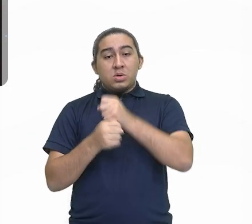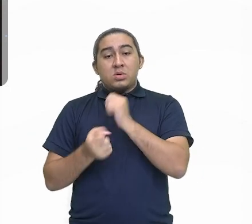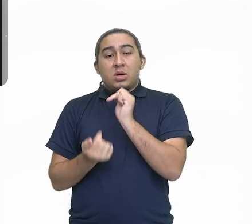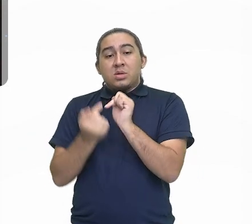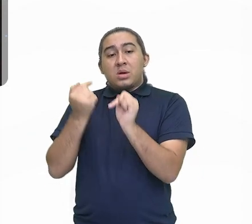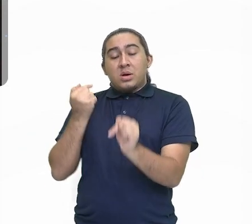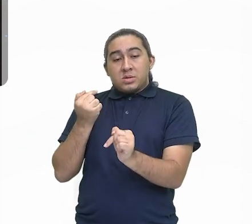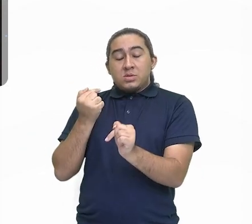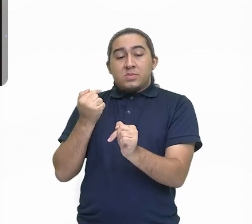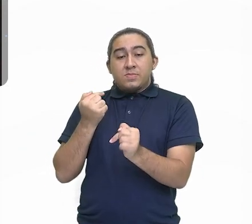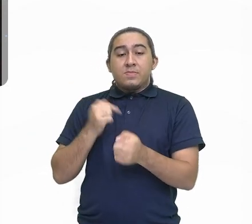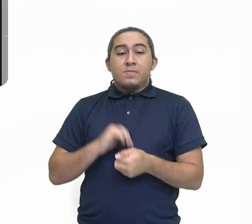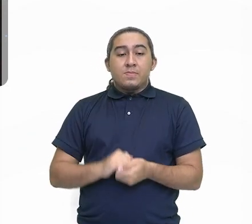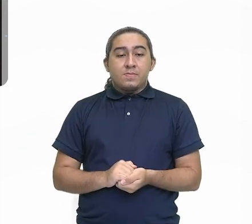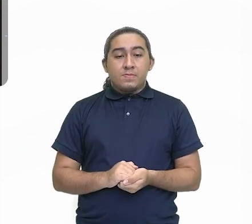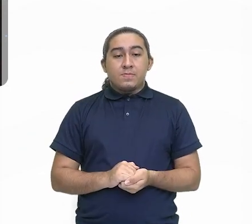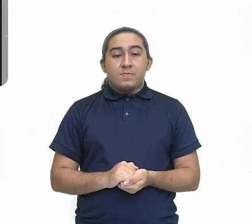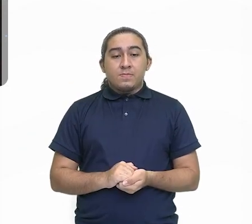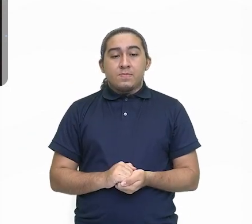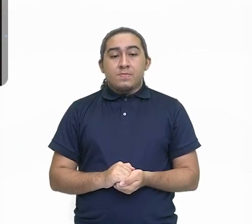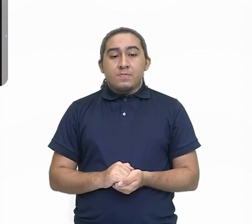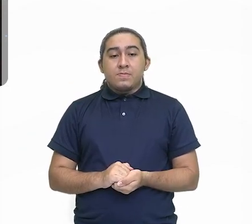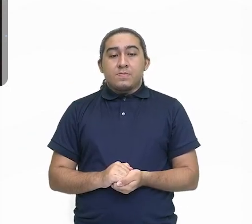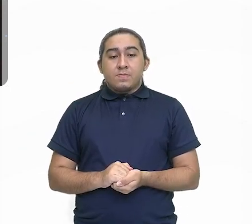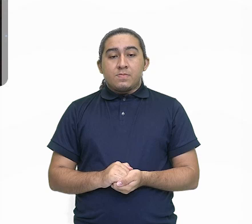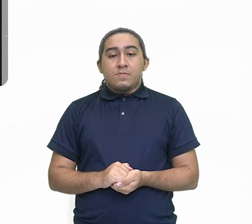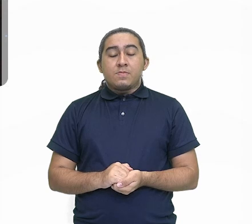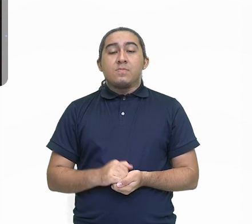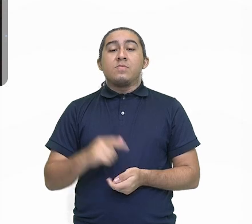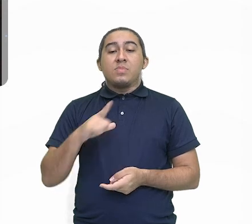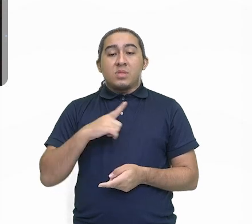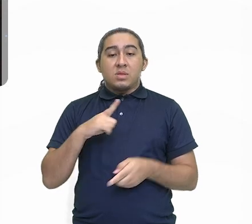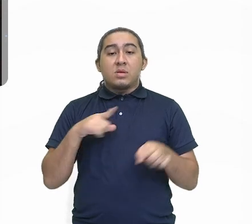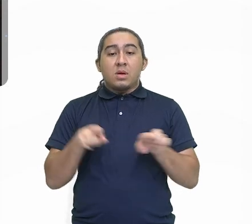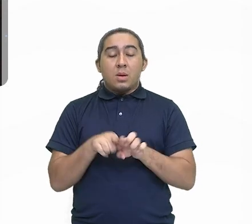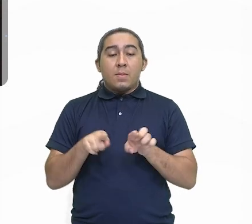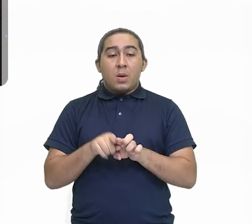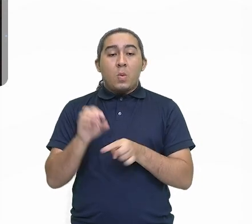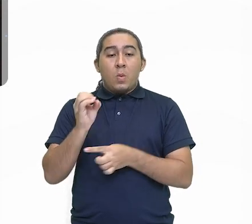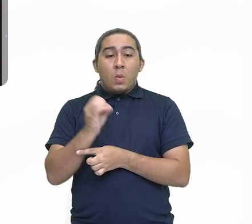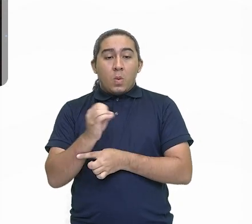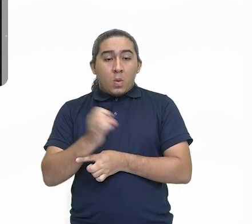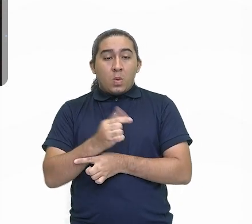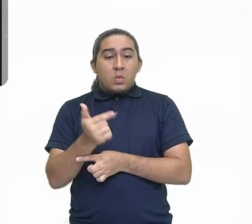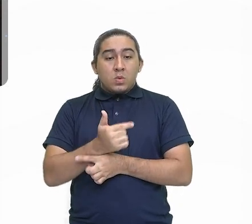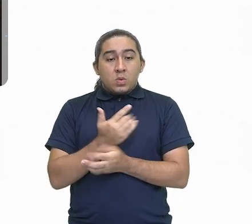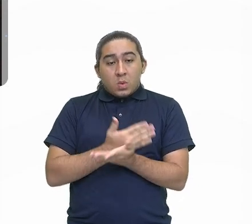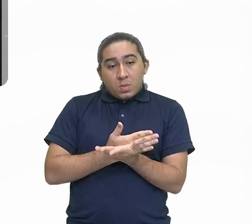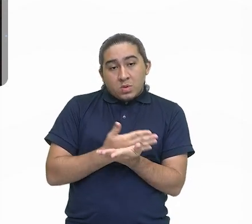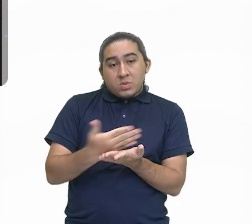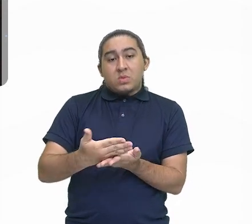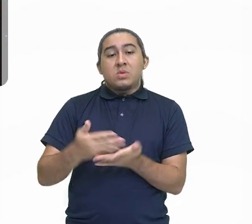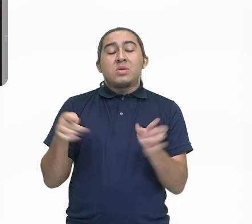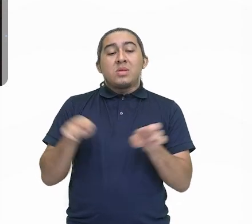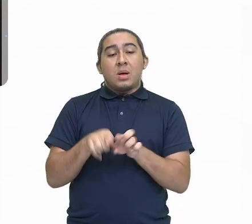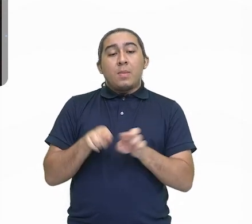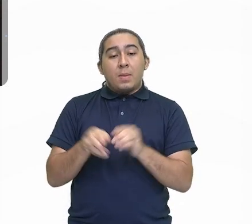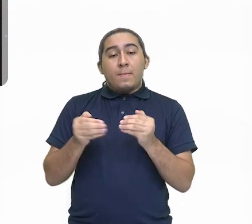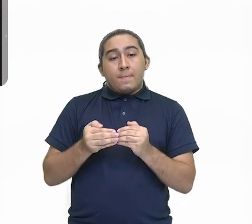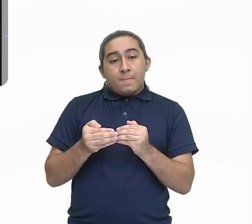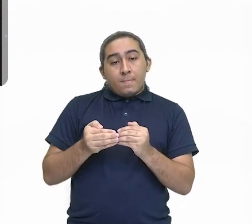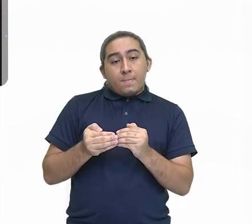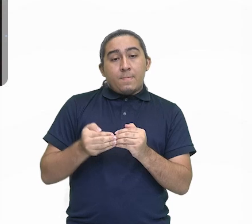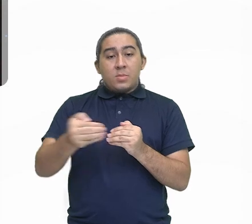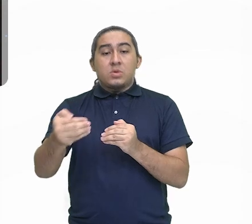atrás, né, que levou à presença do oxigênio, à oxigenação da atmosfera. E a partir desse